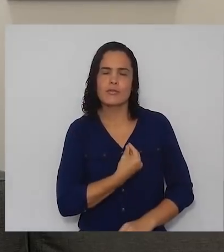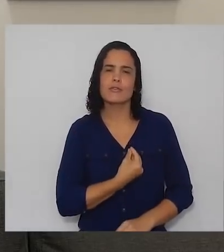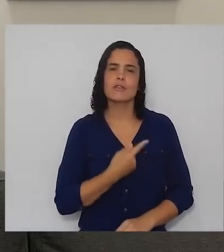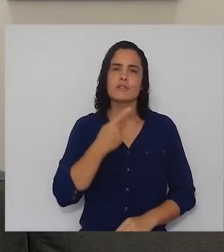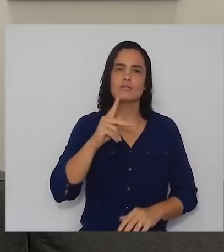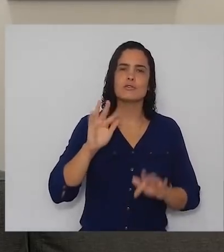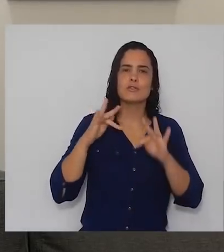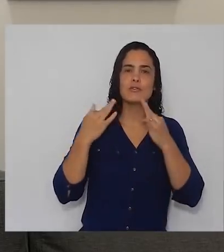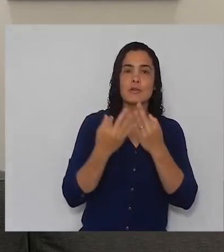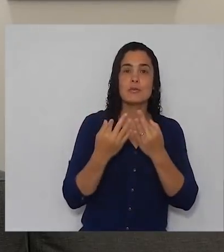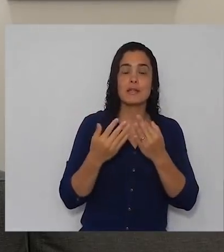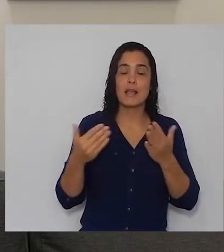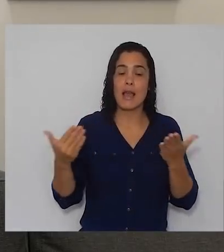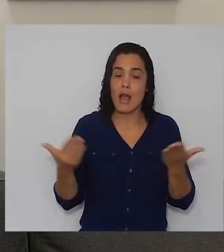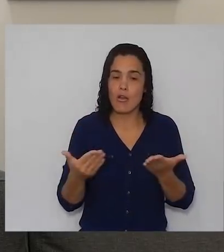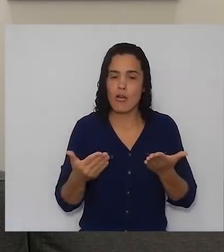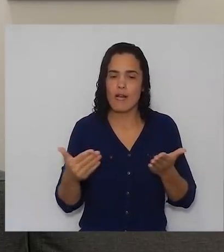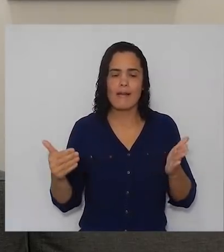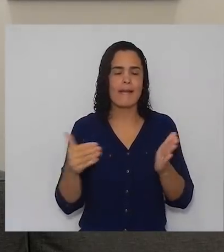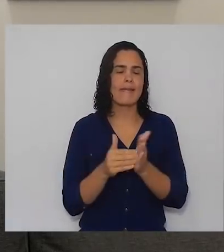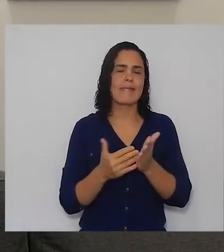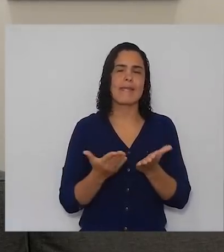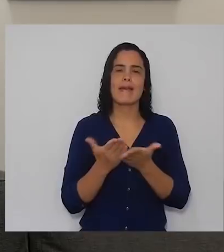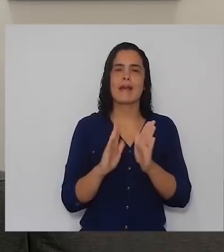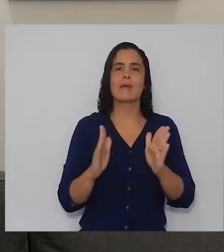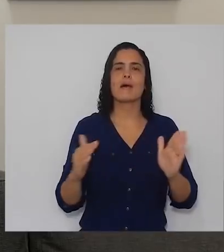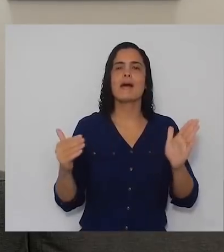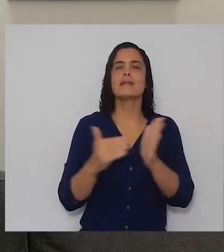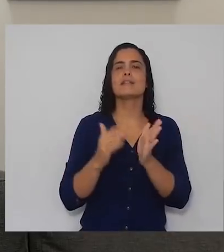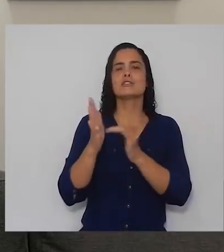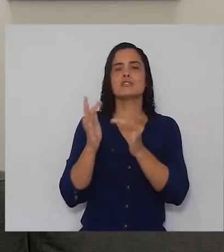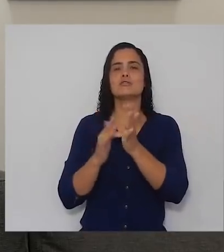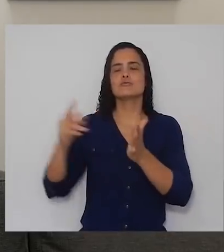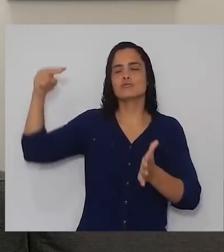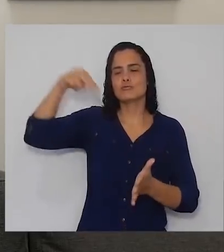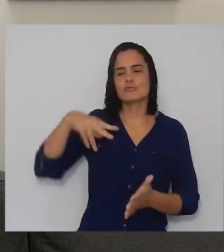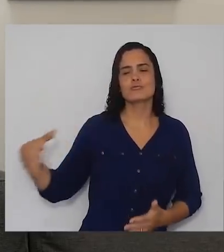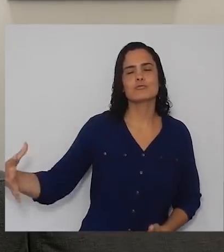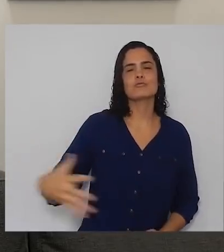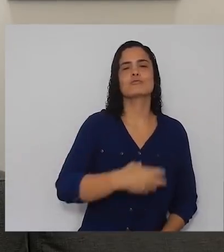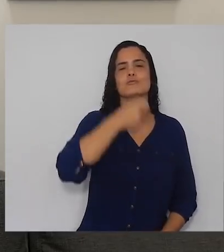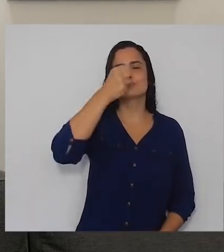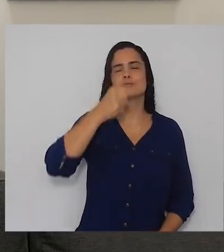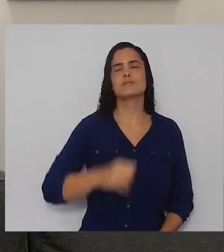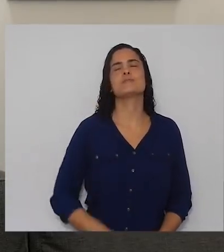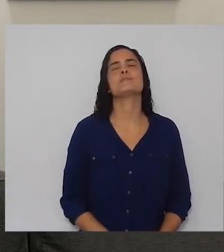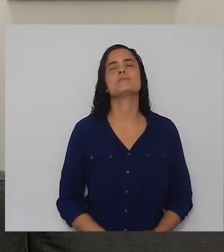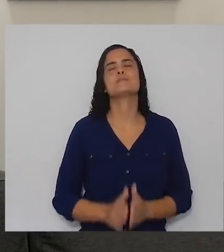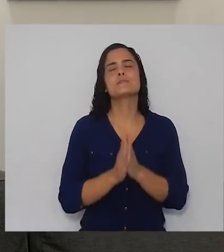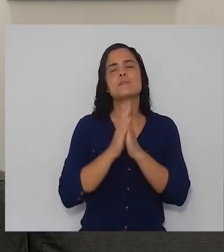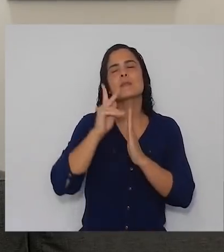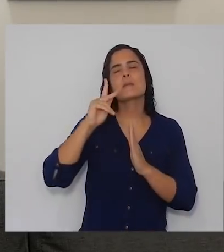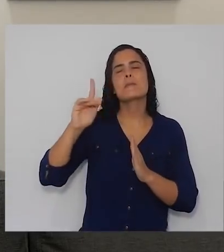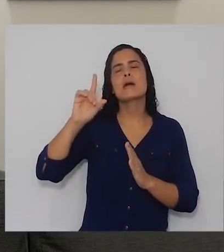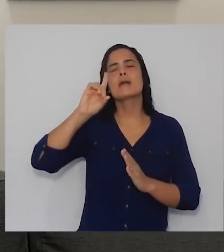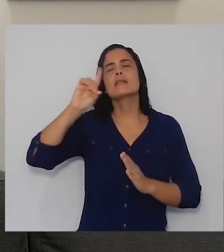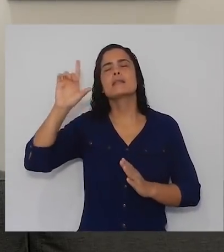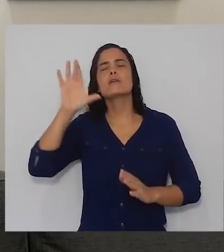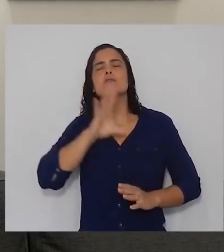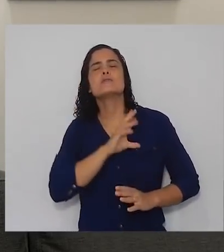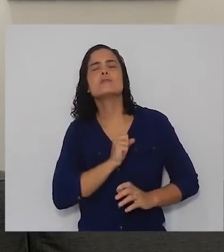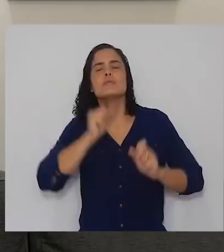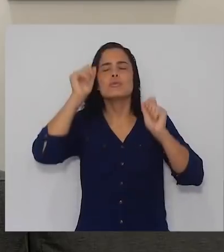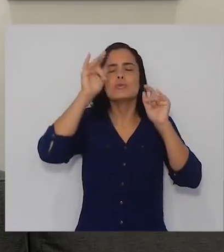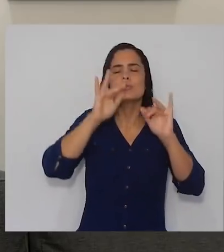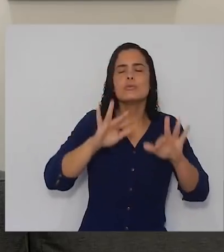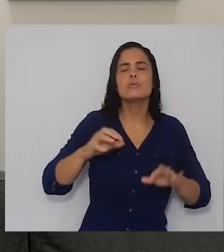família desde agora e até que tudo passe, até a volta de Jesus. Pai, que teu amor esteja sendo derramado abundantemente sobre